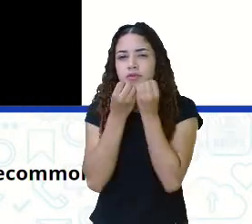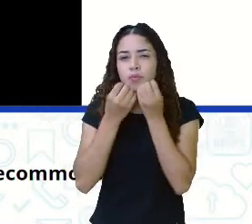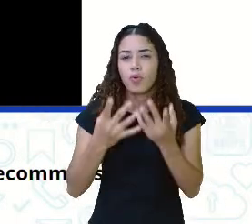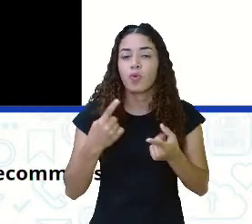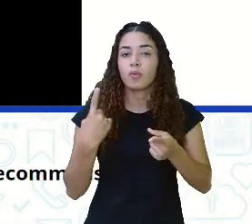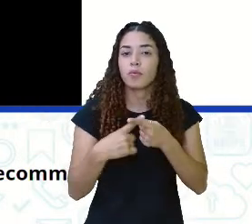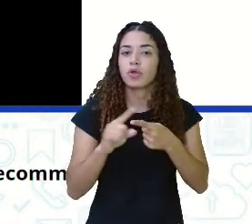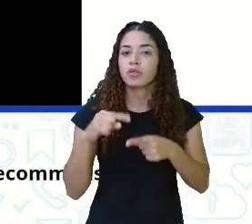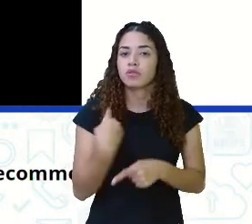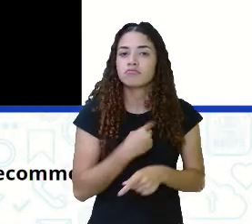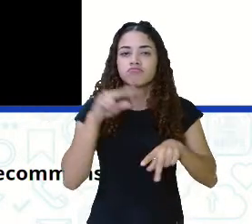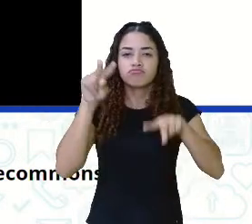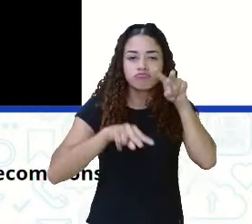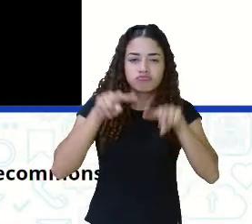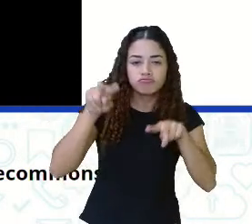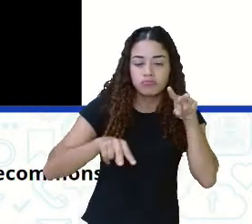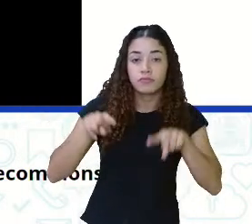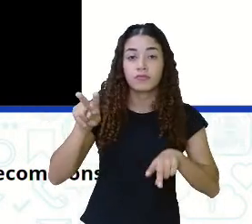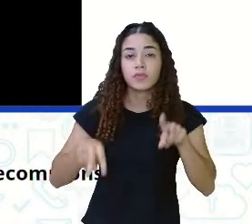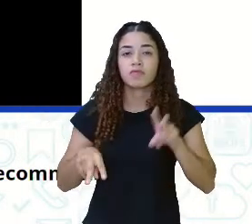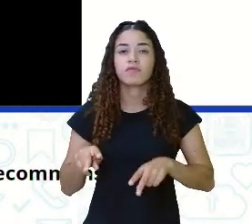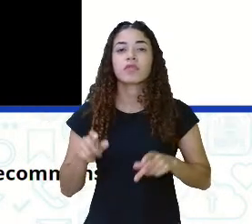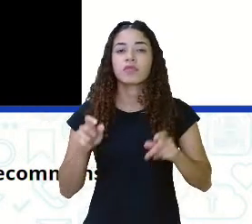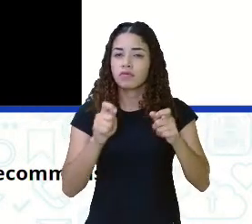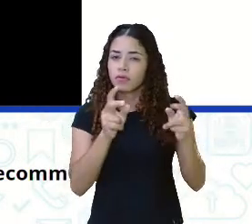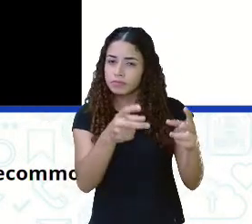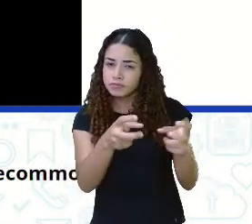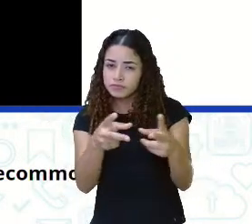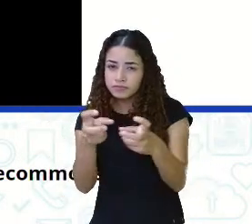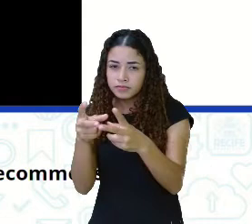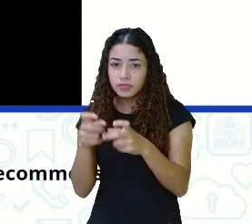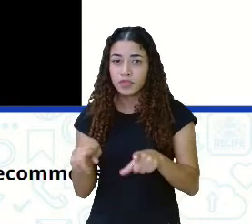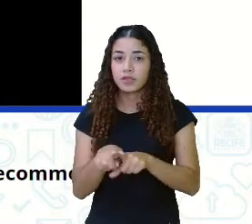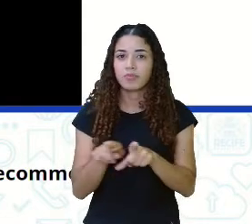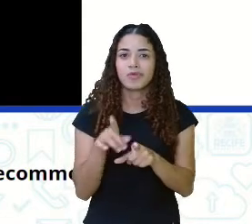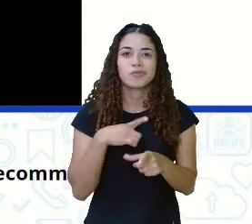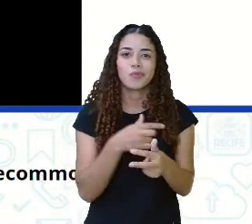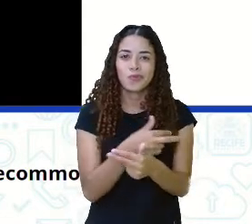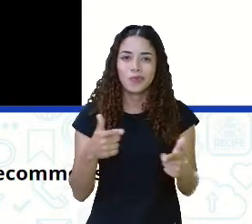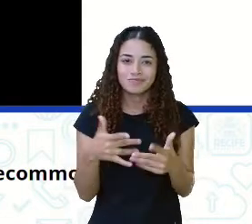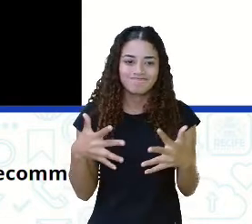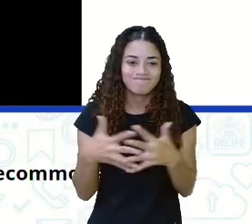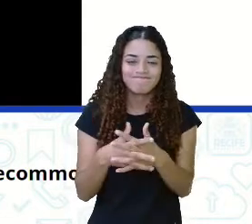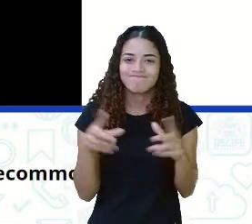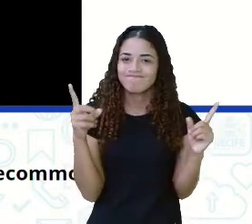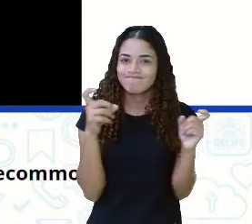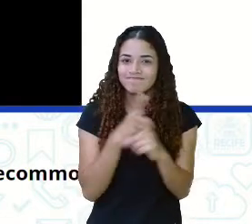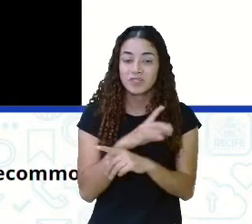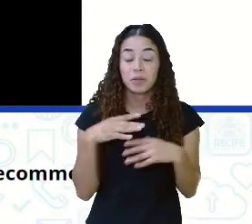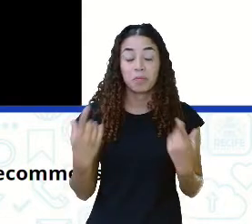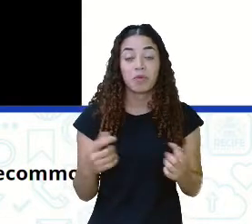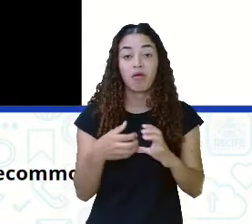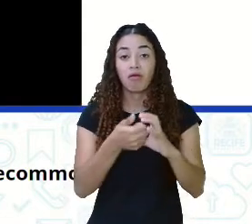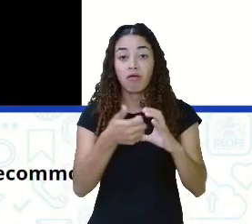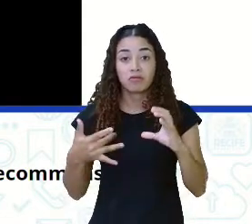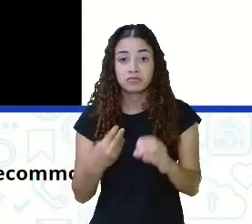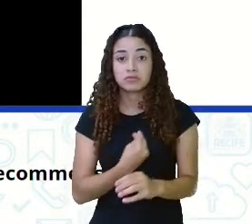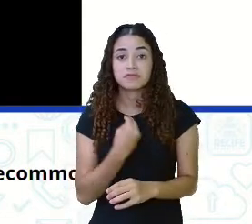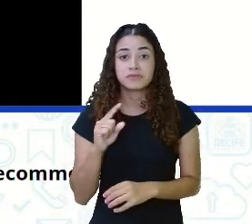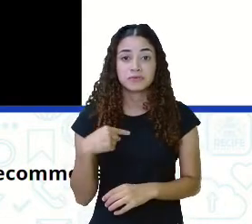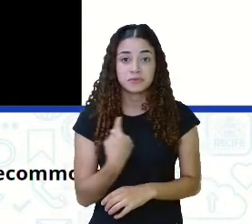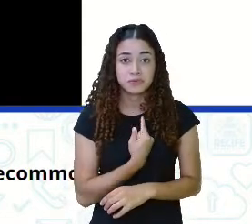observamos essas coisas. Inclusive, tem algumas coisas que são muito complexas, mas que caracterizam a vida como